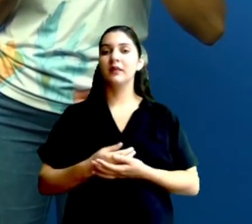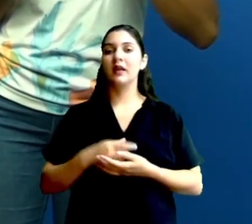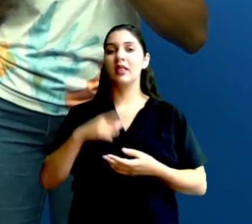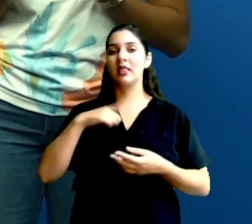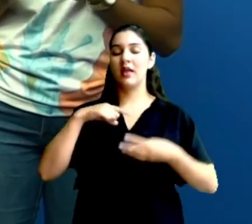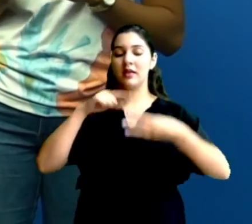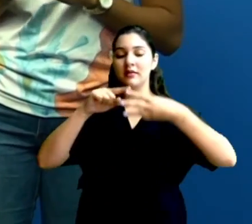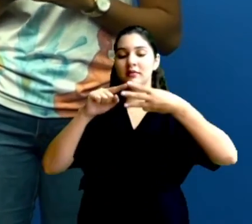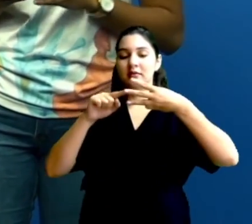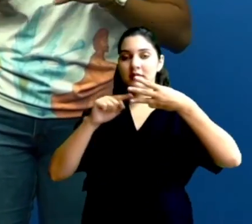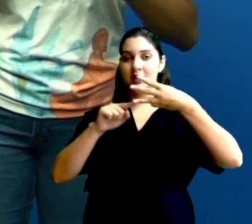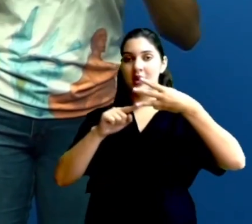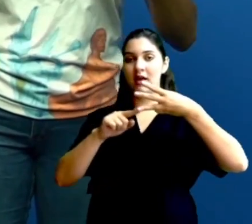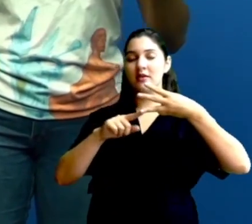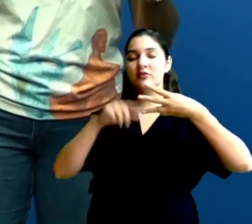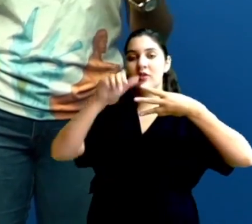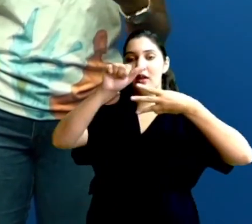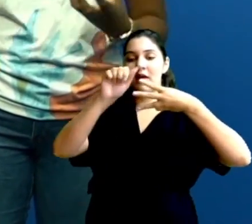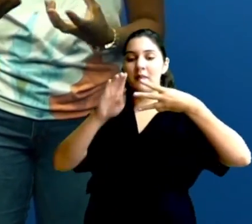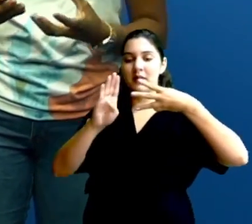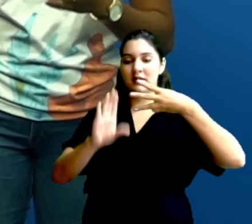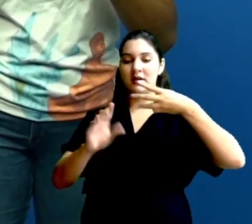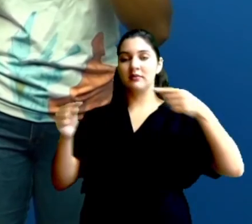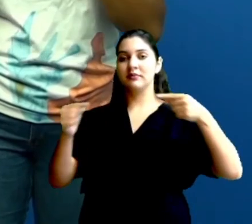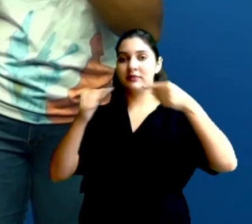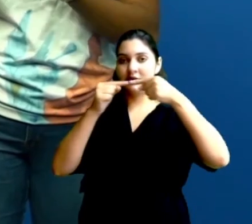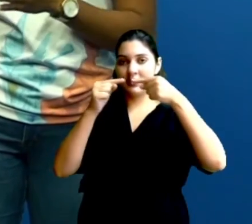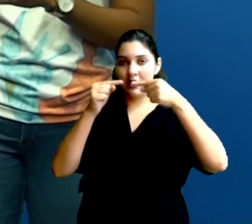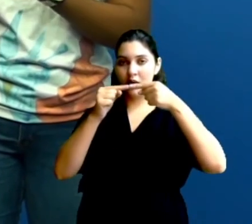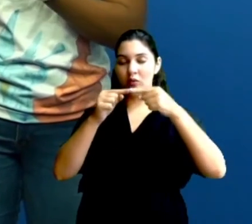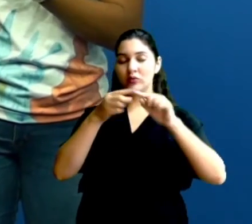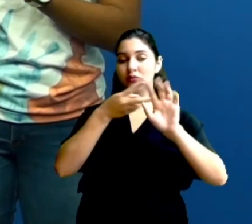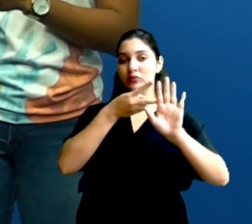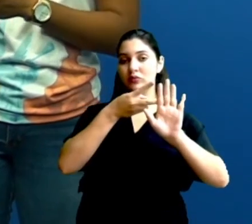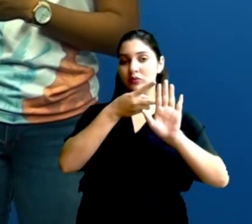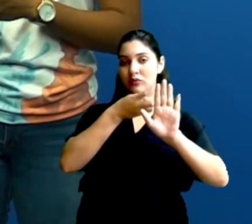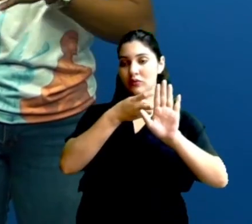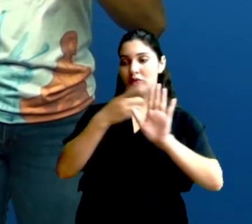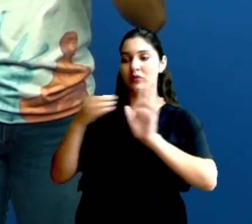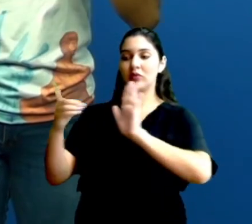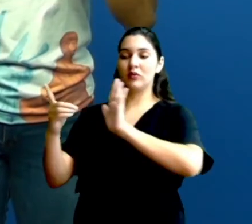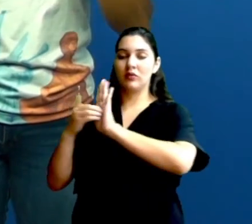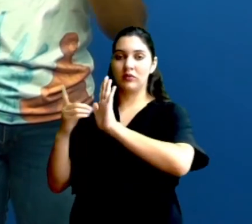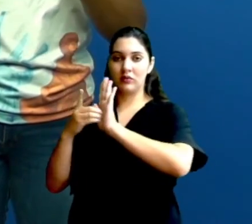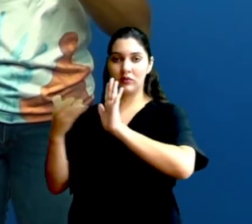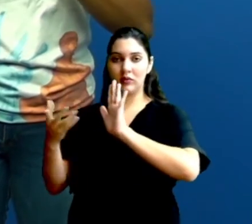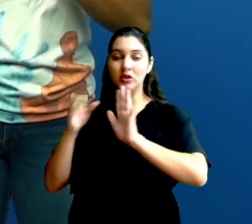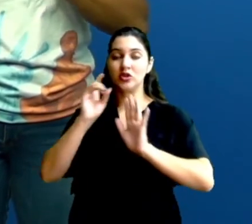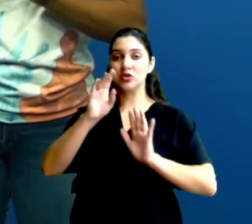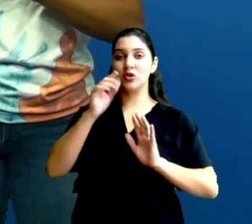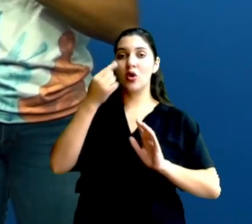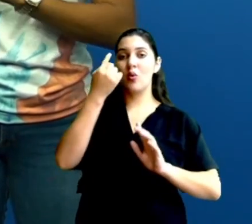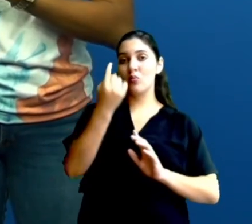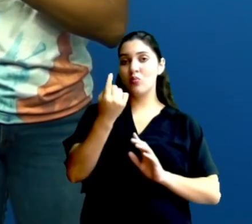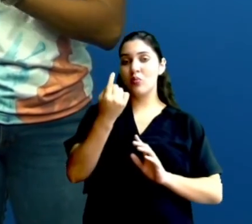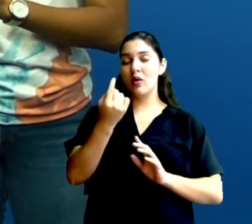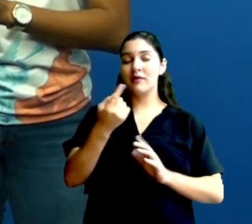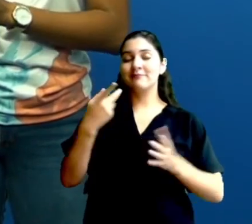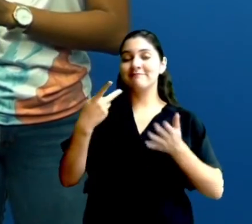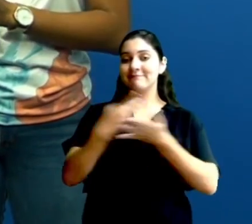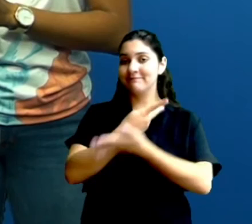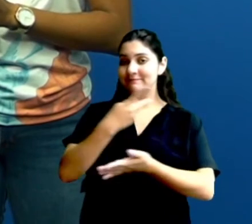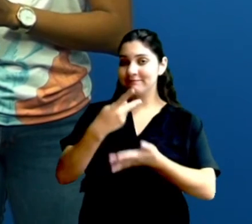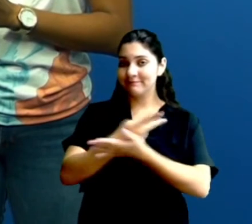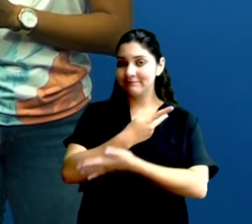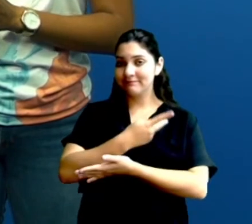3 alternativas de acordo com conotação e denotação, só uma que não está